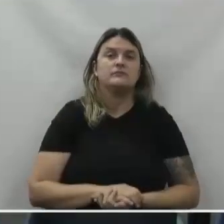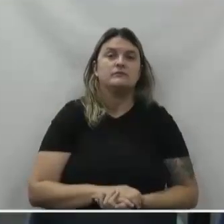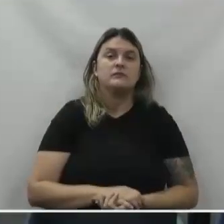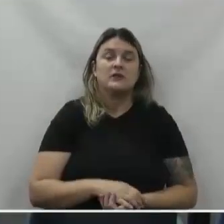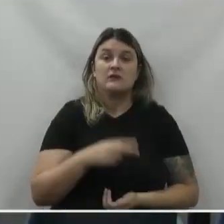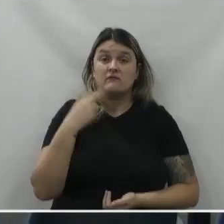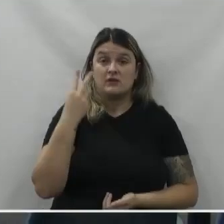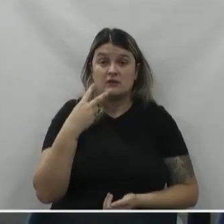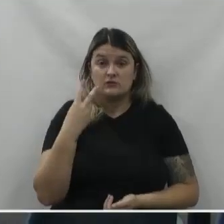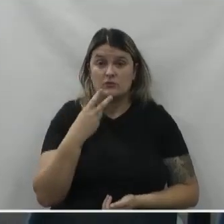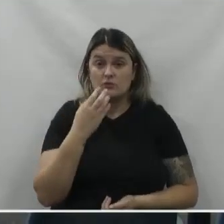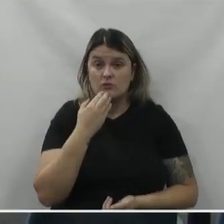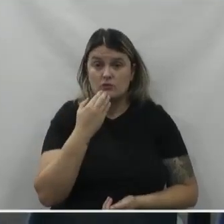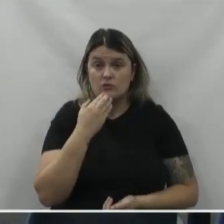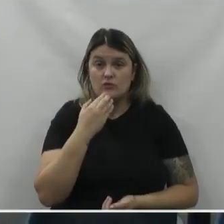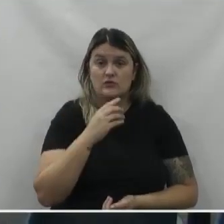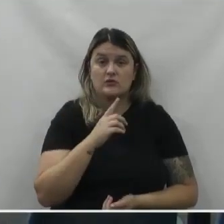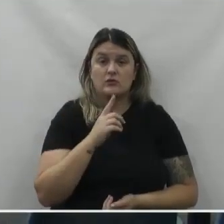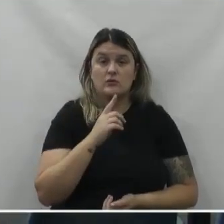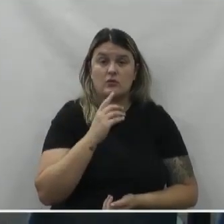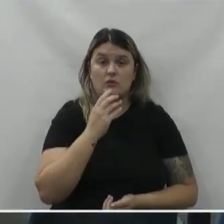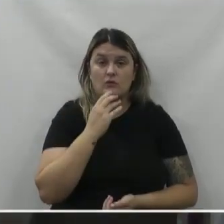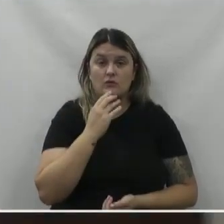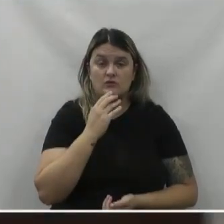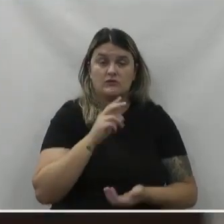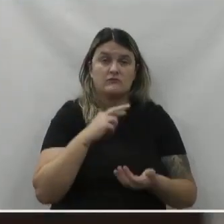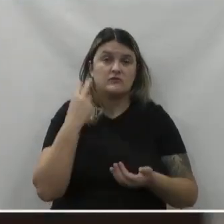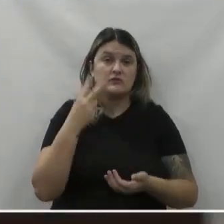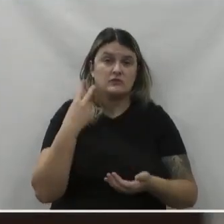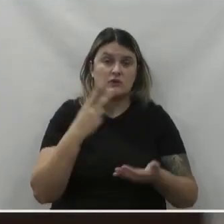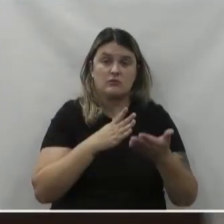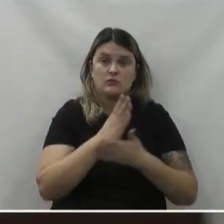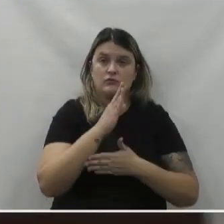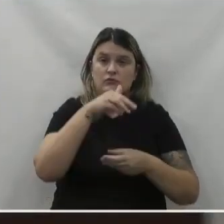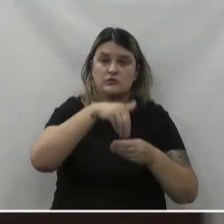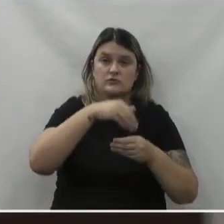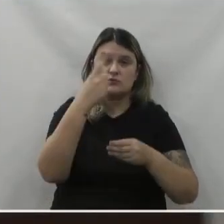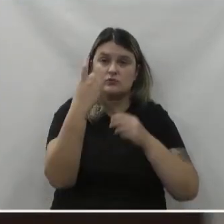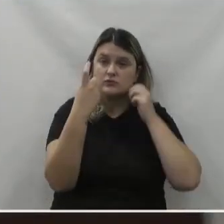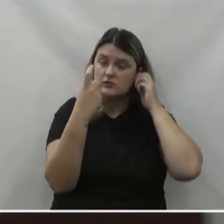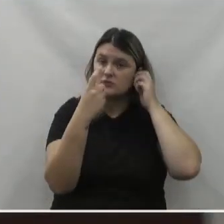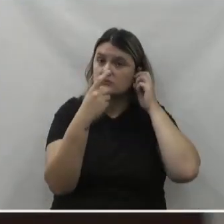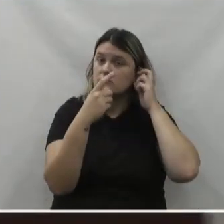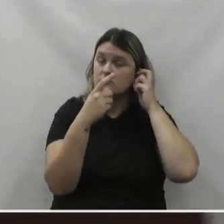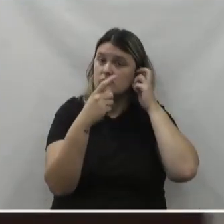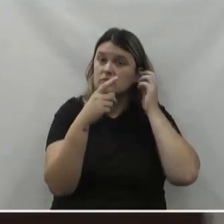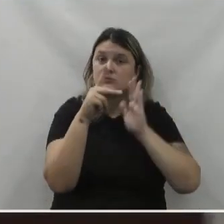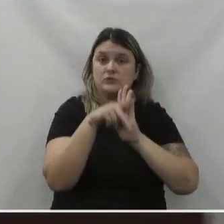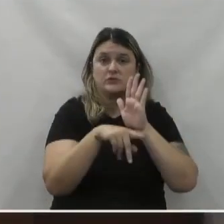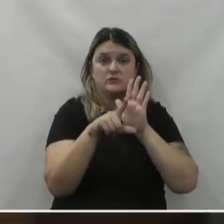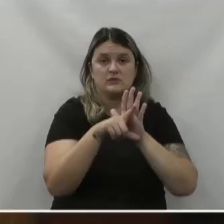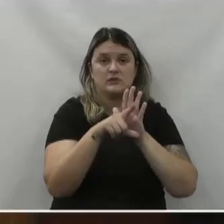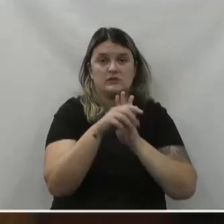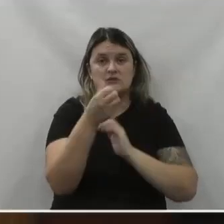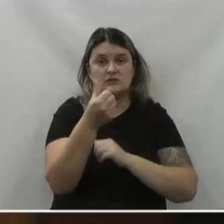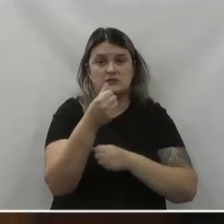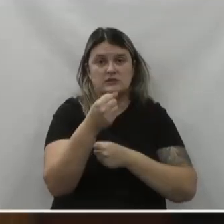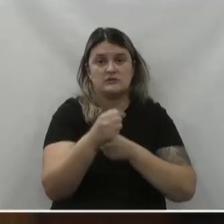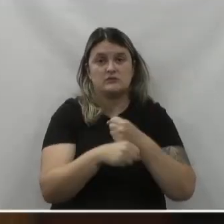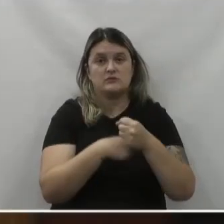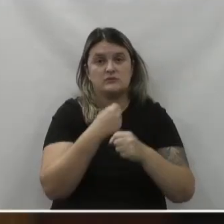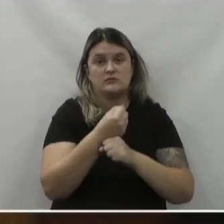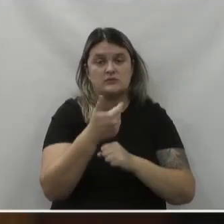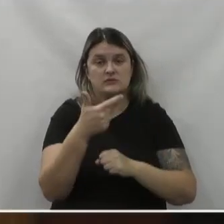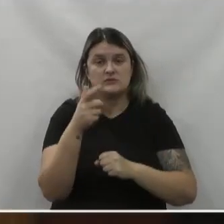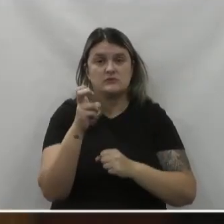Senhores vereadores que aprovam, permaneçam como estão. Aprovado. Votação única do projeto de lei ordinária número 6, 2025. Votação